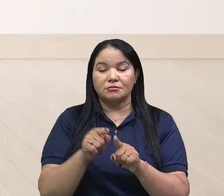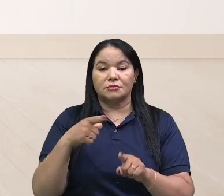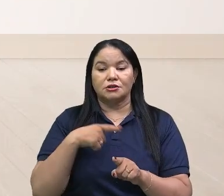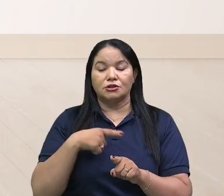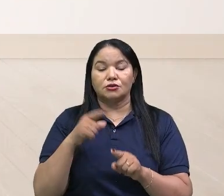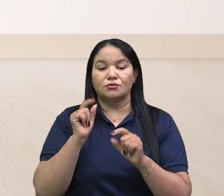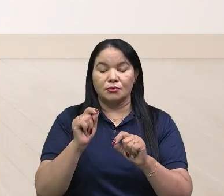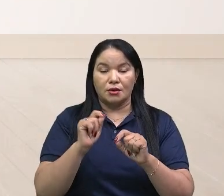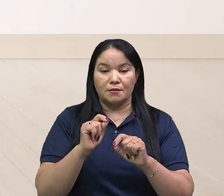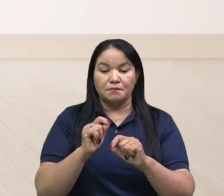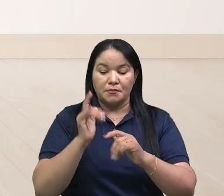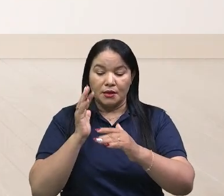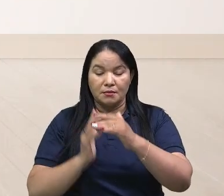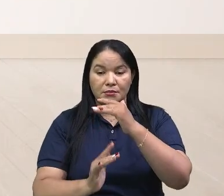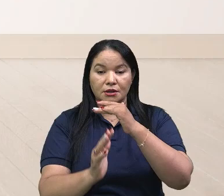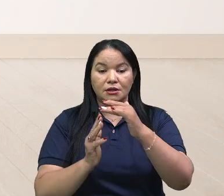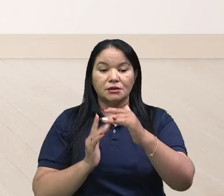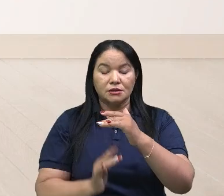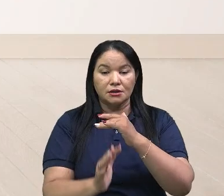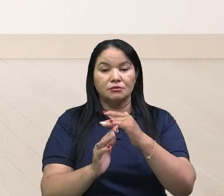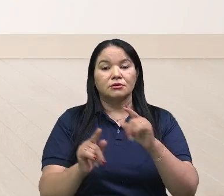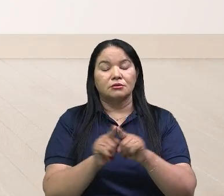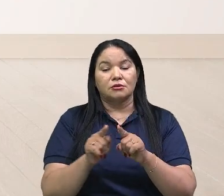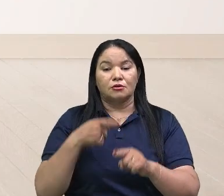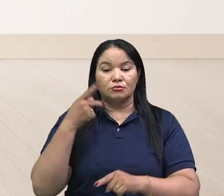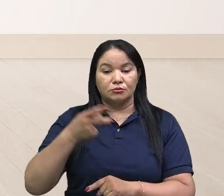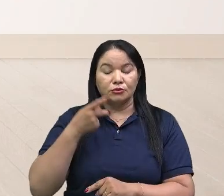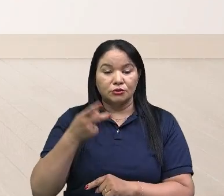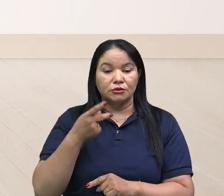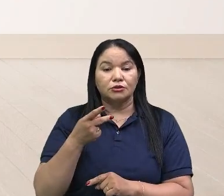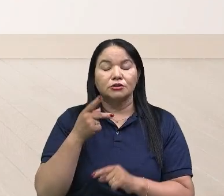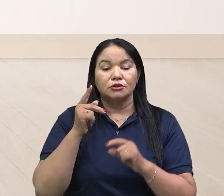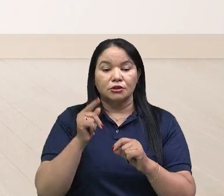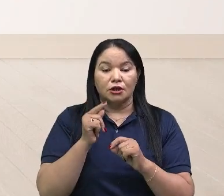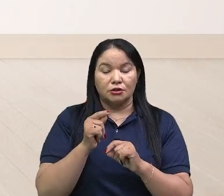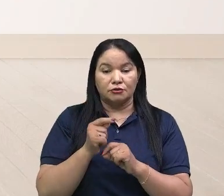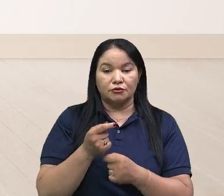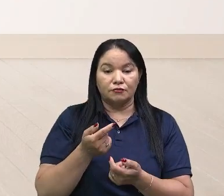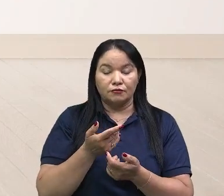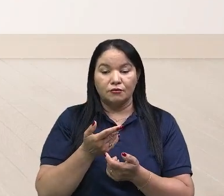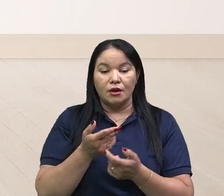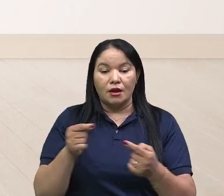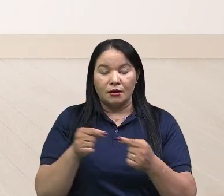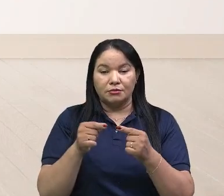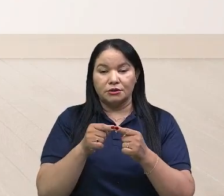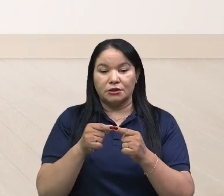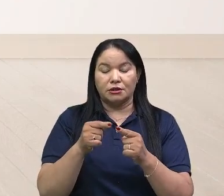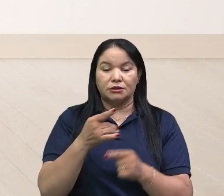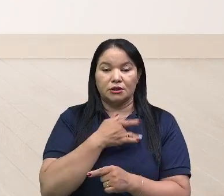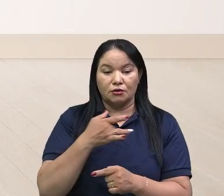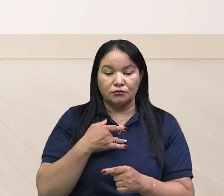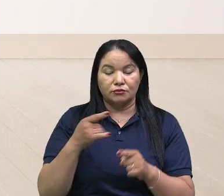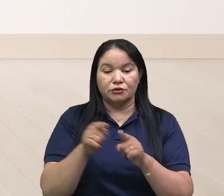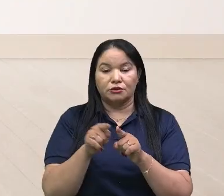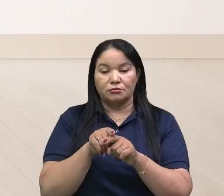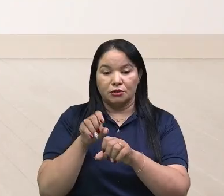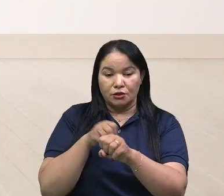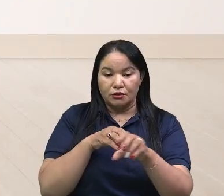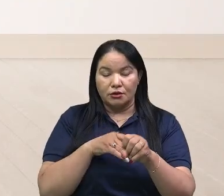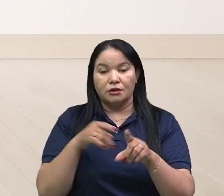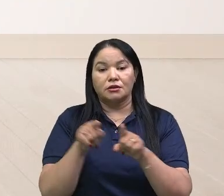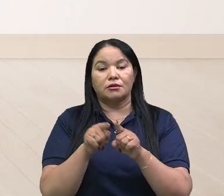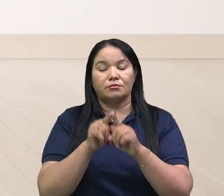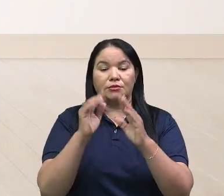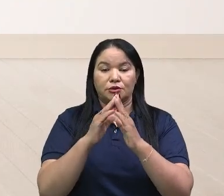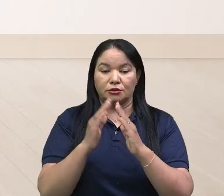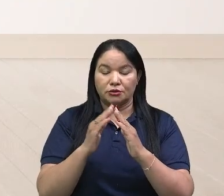essa demanda de políticas públicas voltadas à saúde, à educação e até mesmo à moradia,